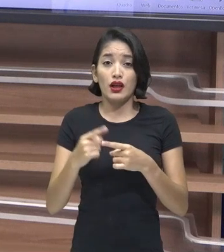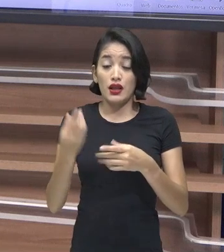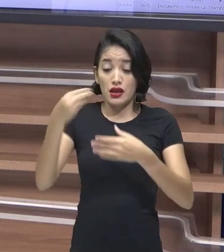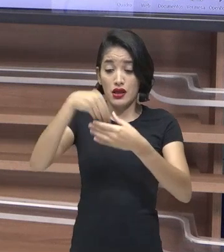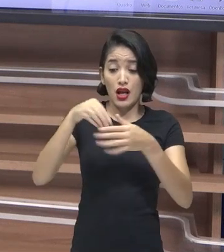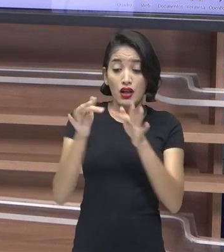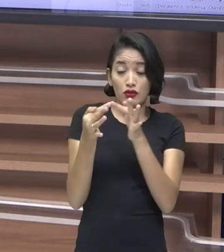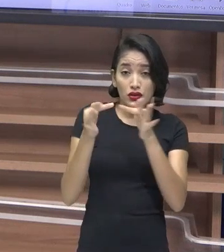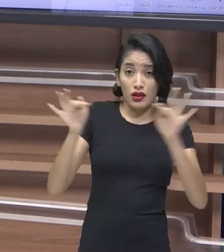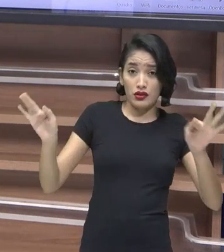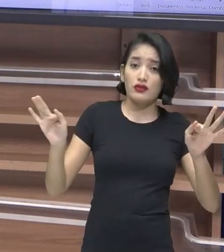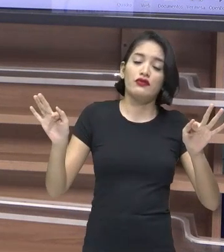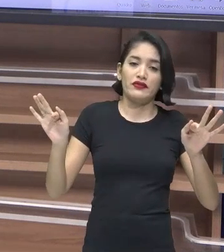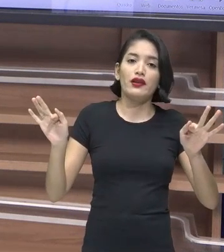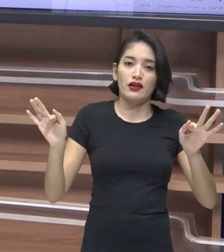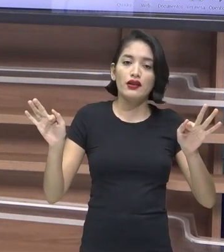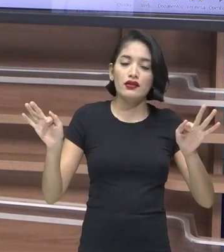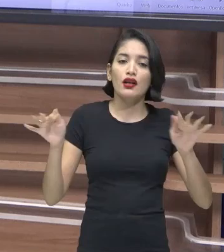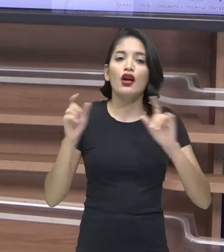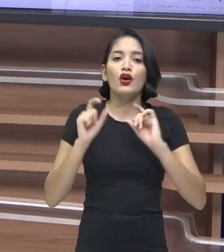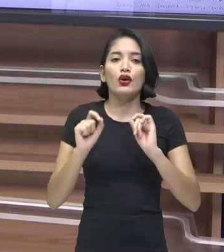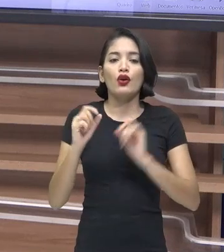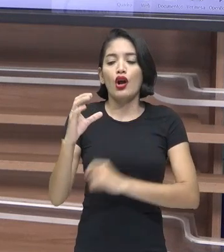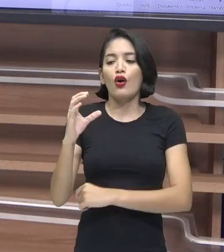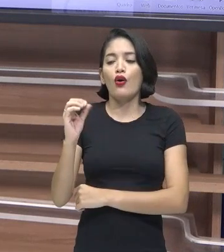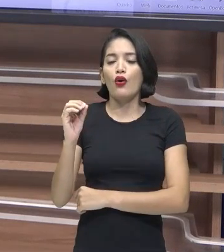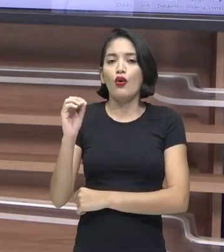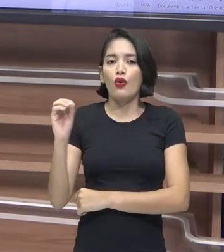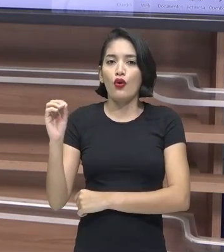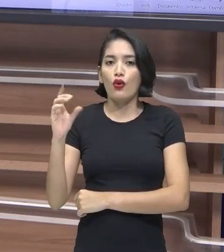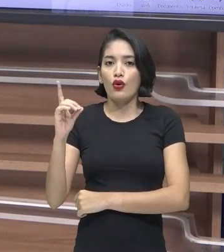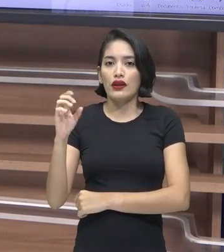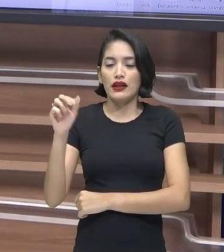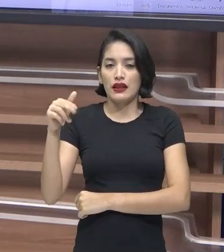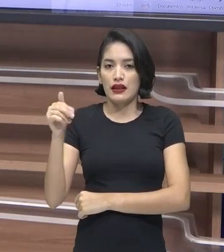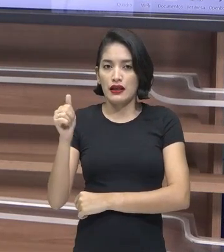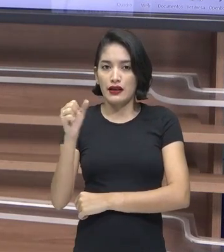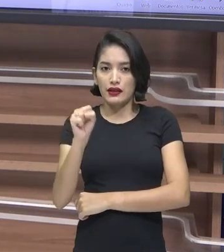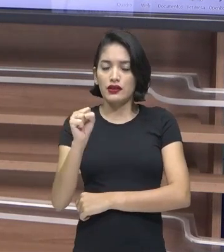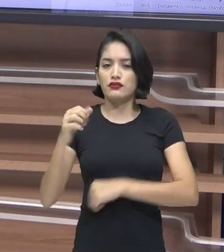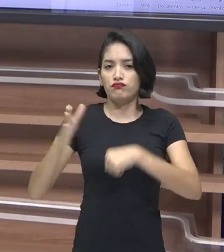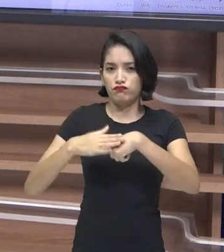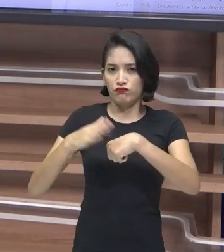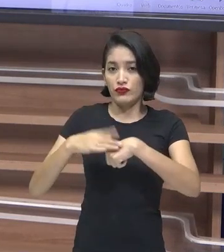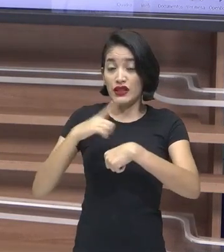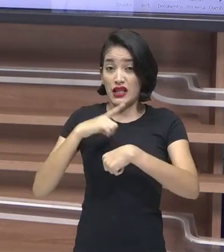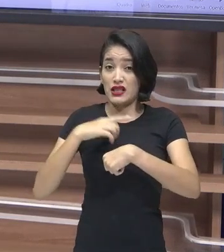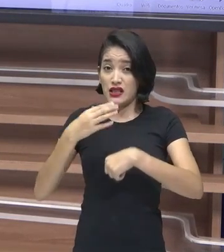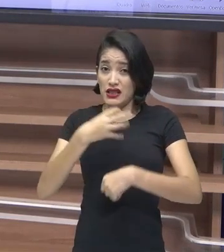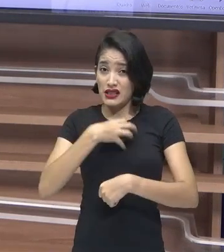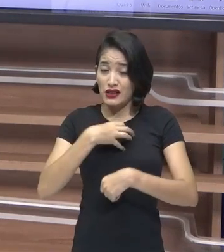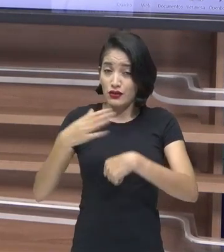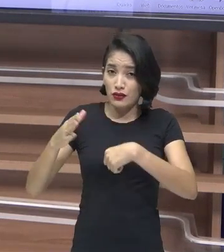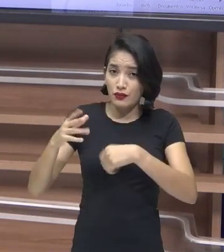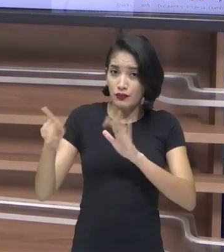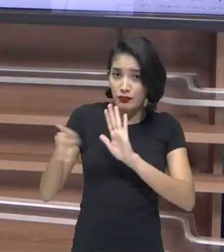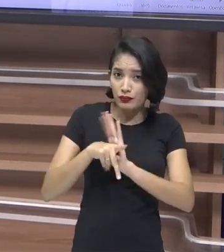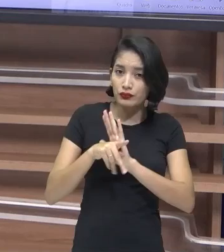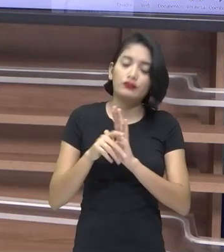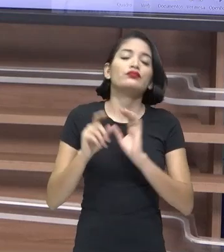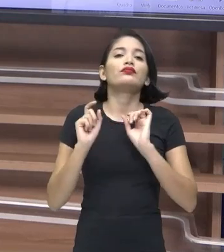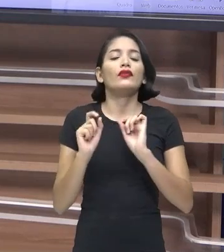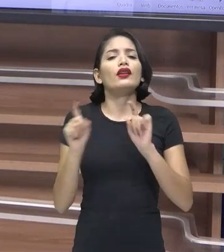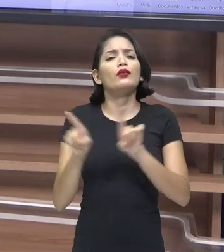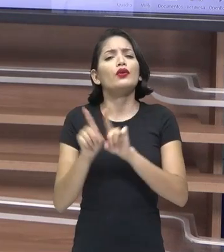orações coordenadas, né, que são as orações independentes, são aquelas orações que têm sentido próprio. E é claro que nós